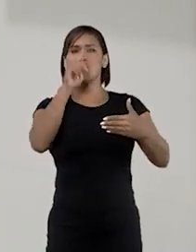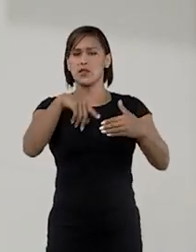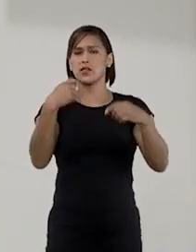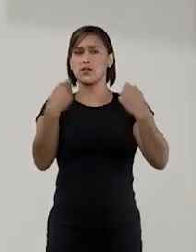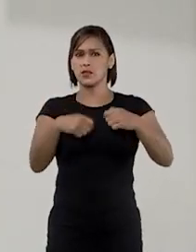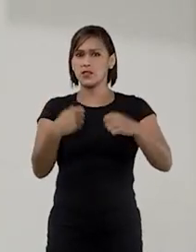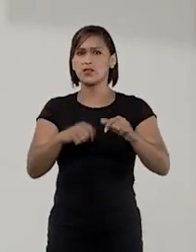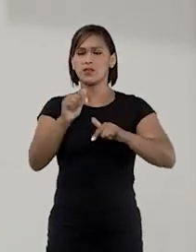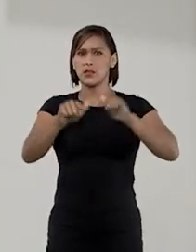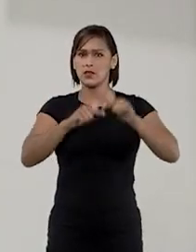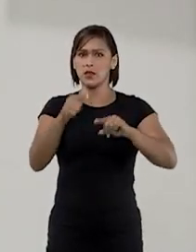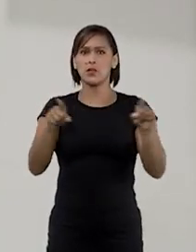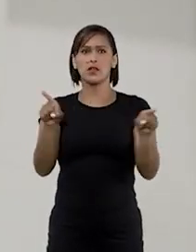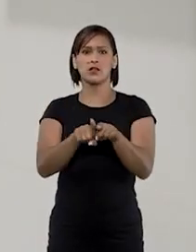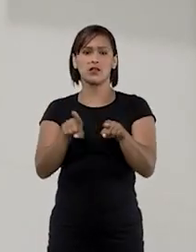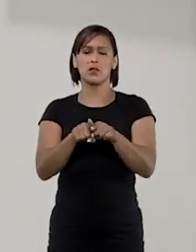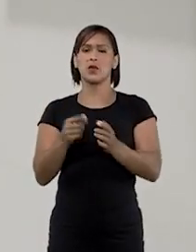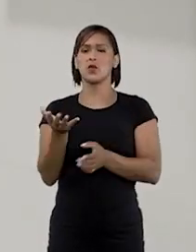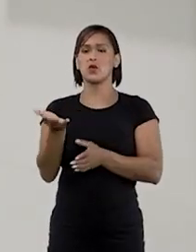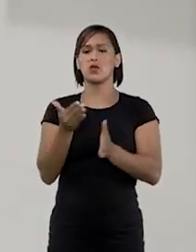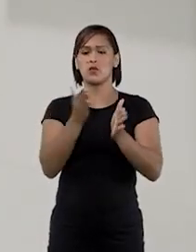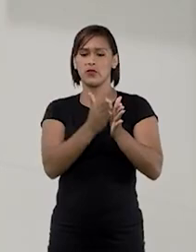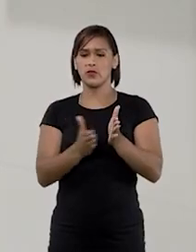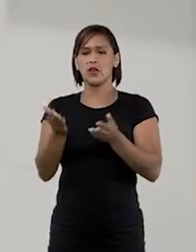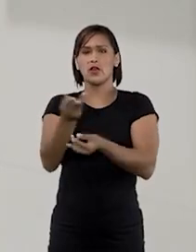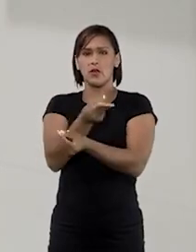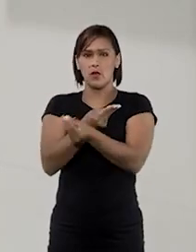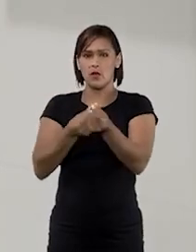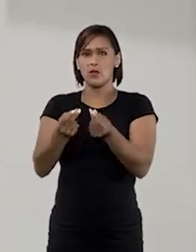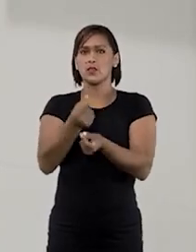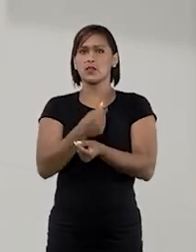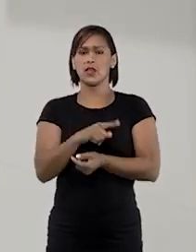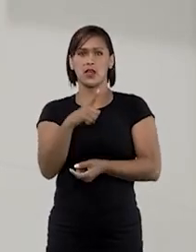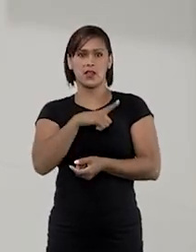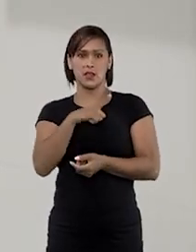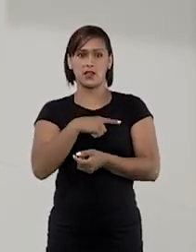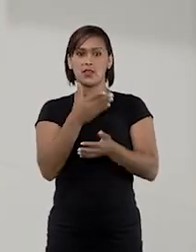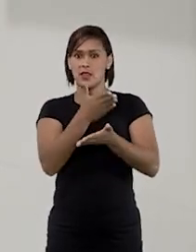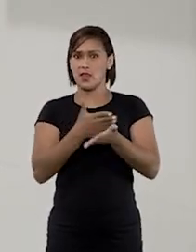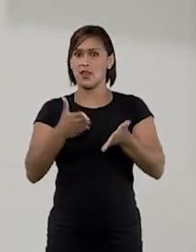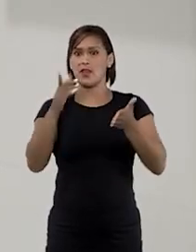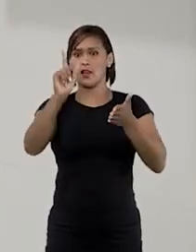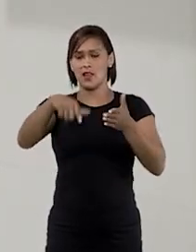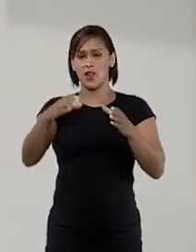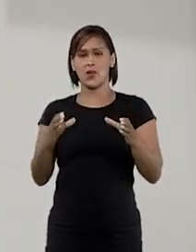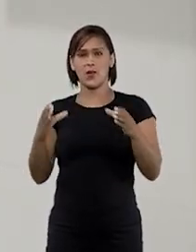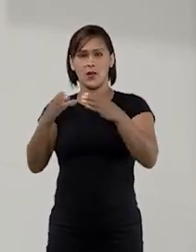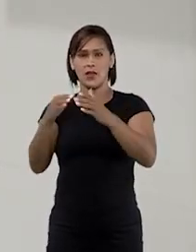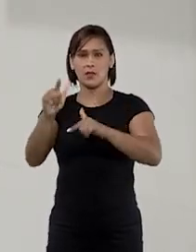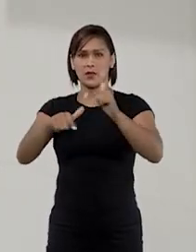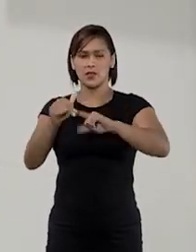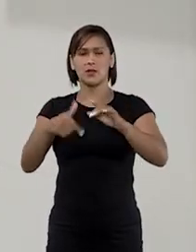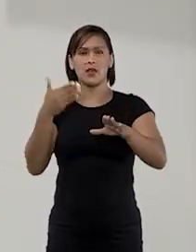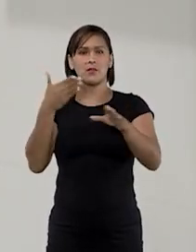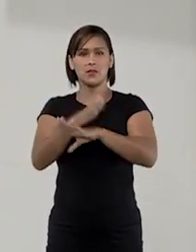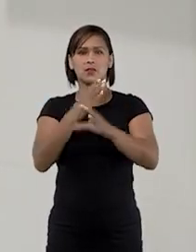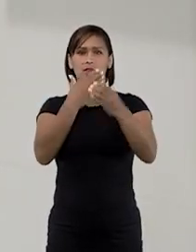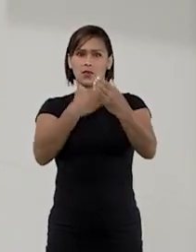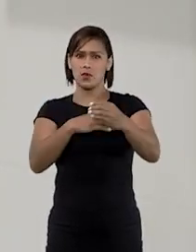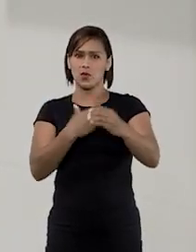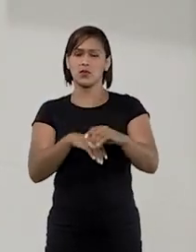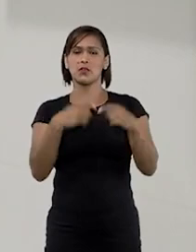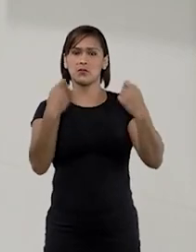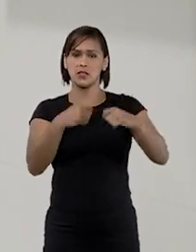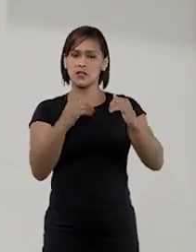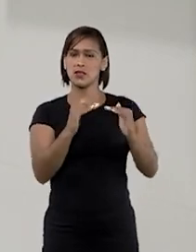tanto a necessidade do serviço quanto a disponibilidade orçamentária e a existência de vagas de forma que a aprovação em